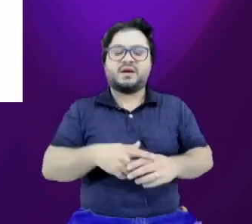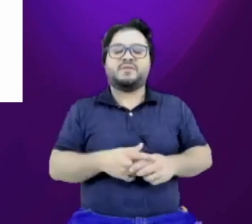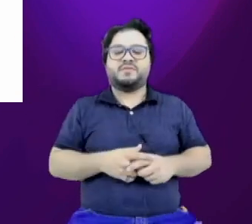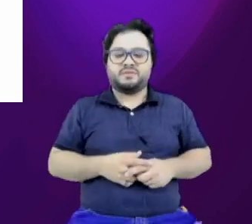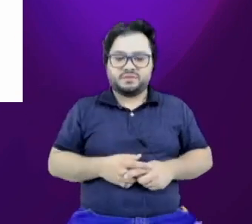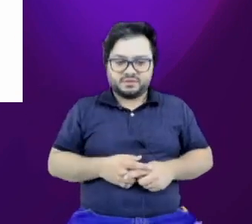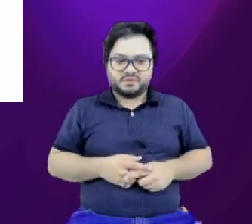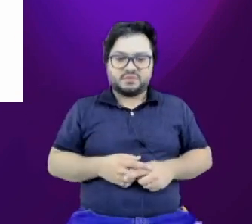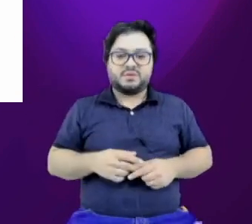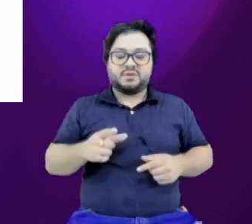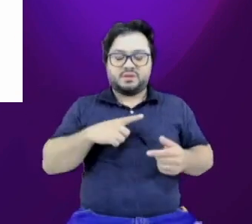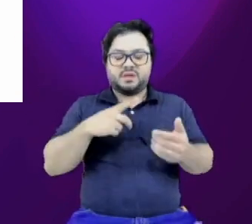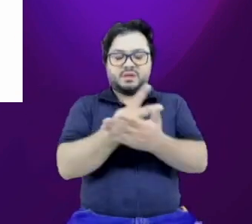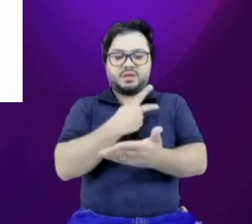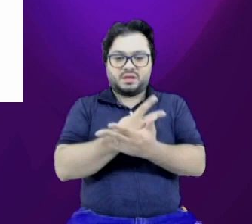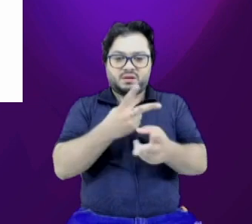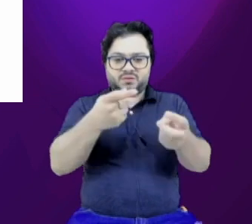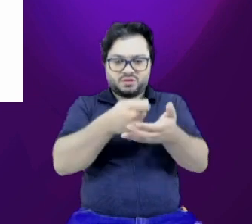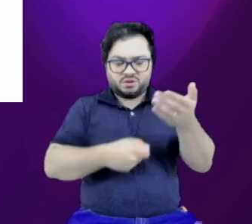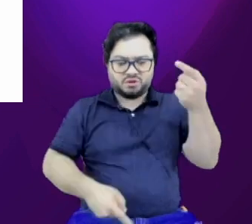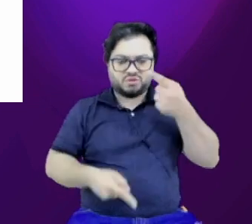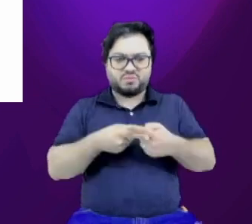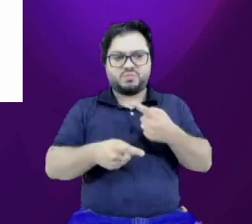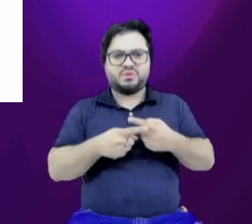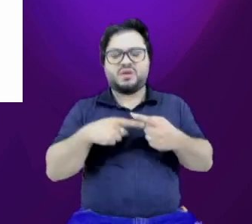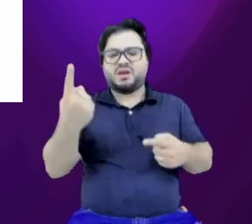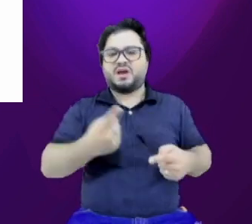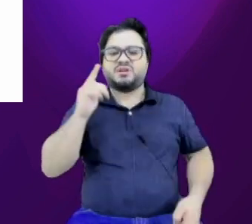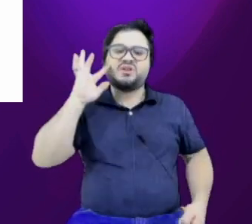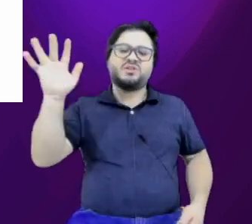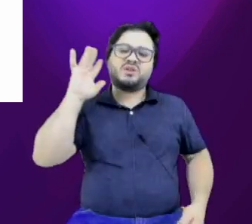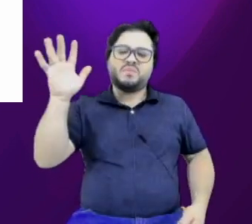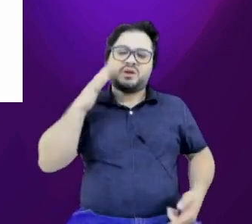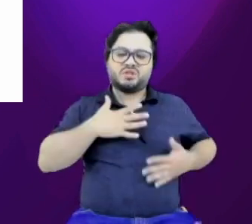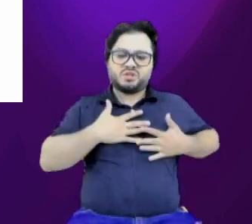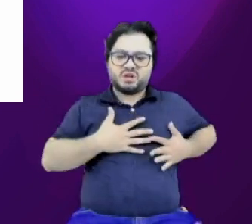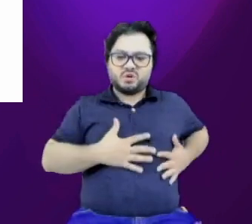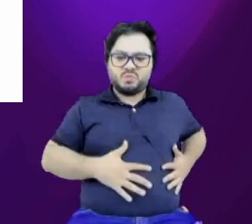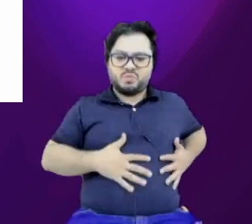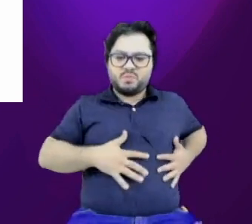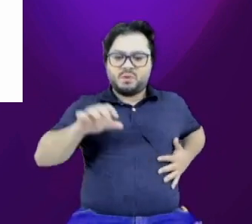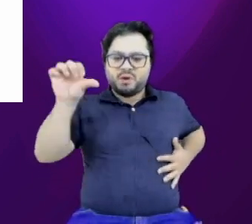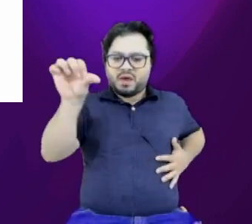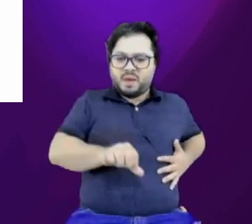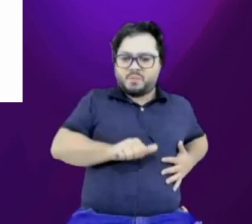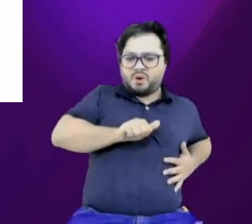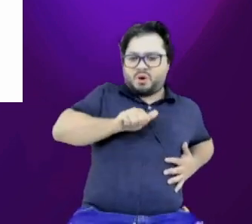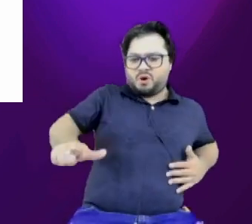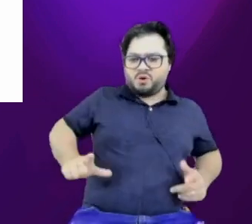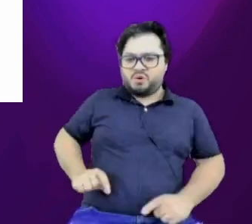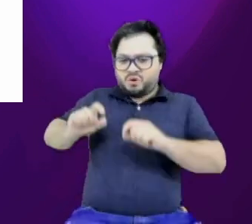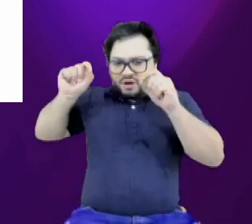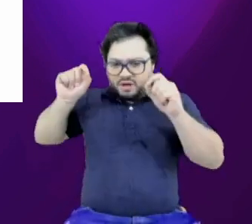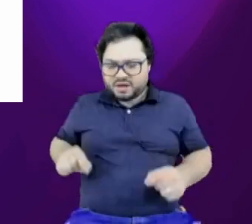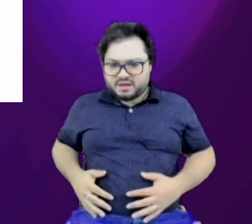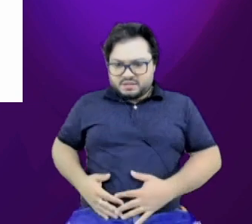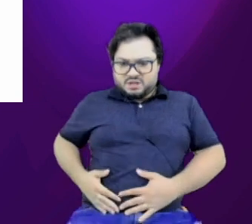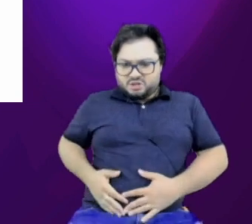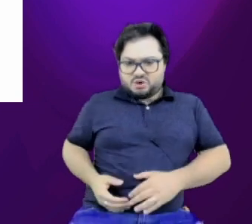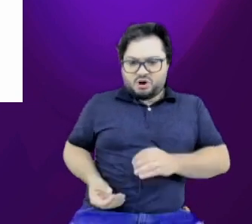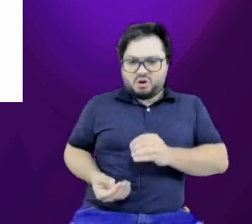com os erros diagnósticos. Por que a gente imagina que pulmão seja pior do que câncer de cólon ou de